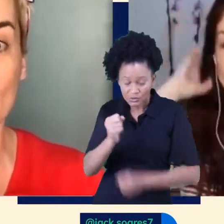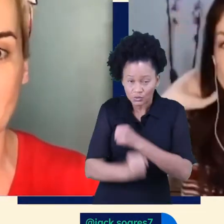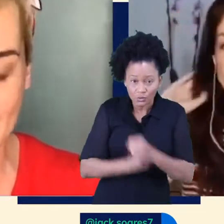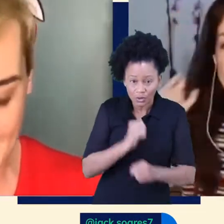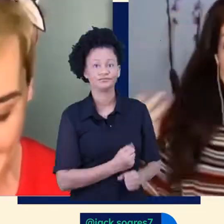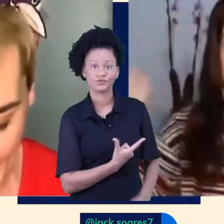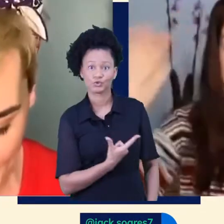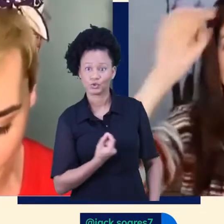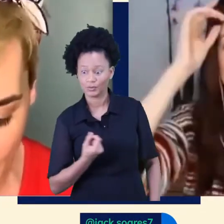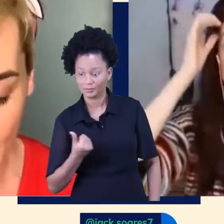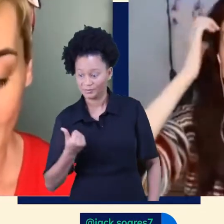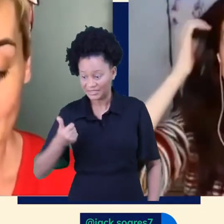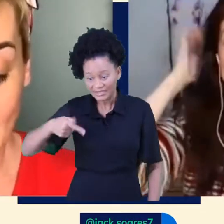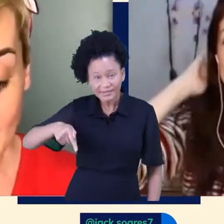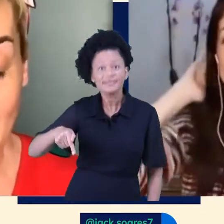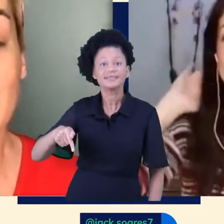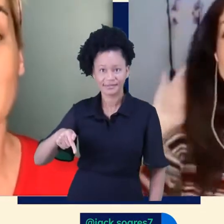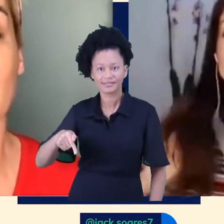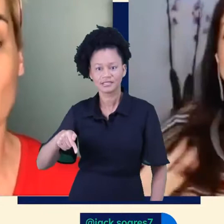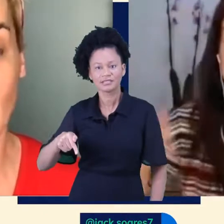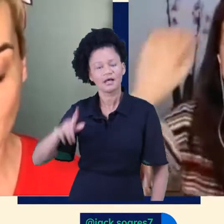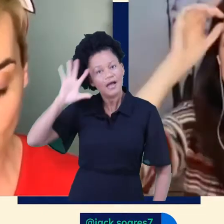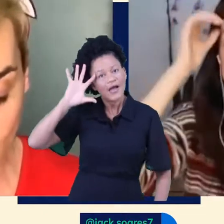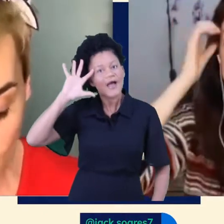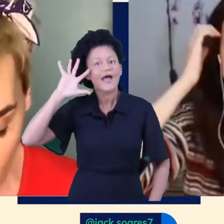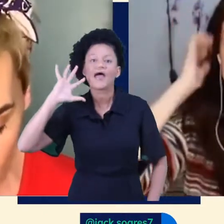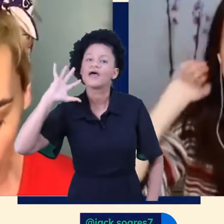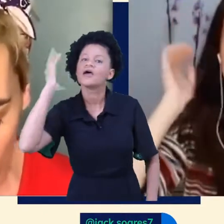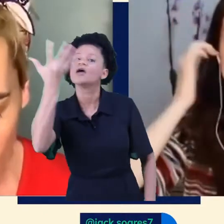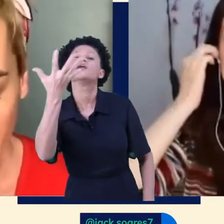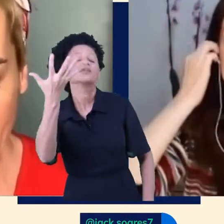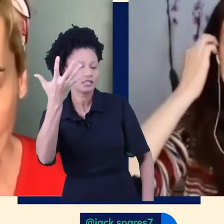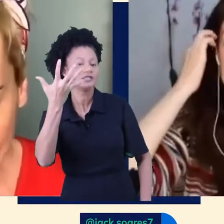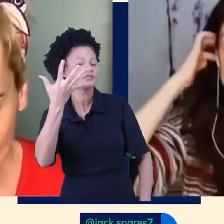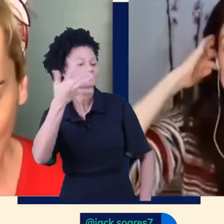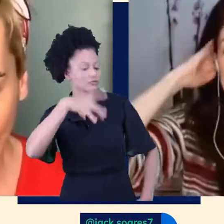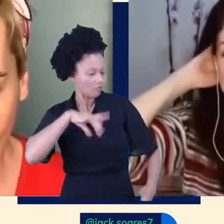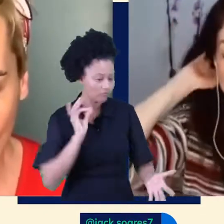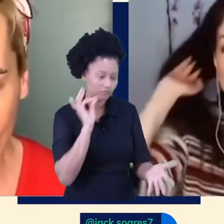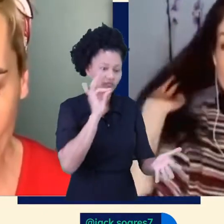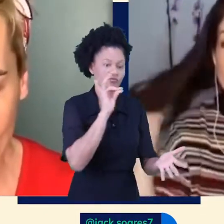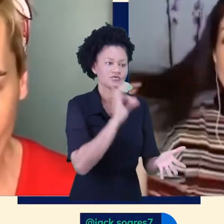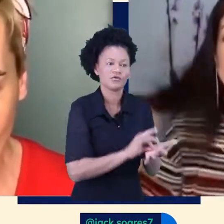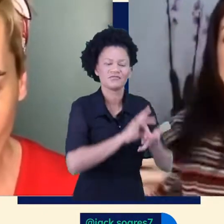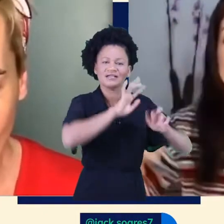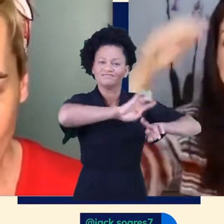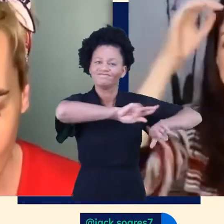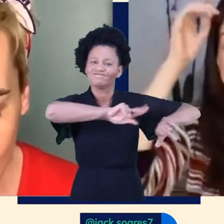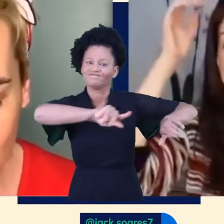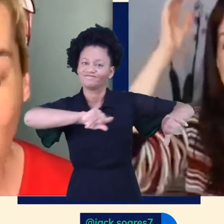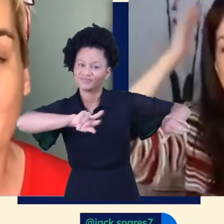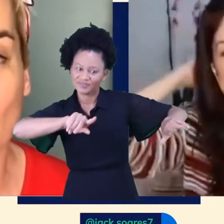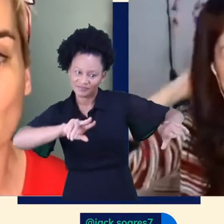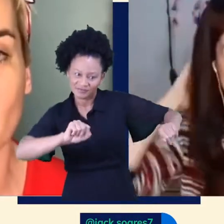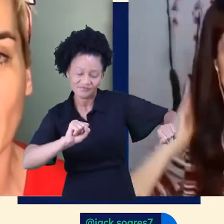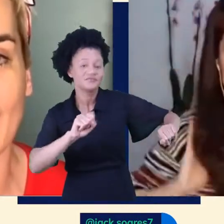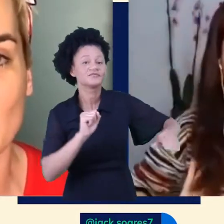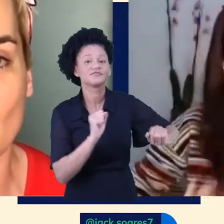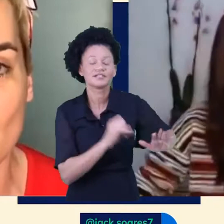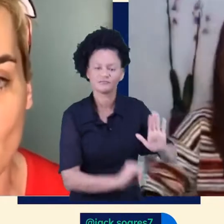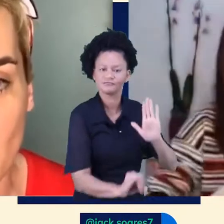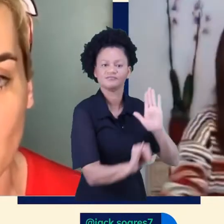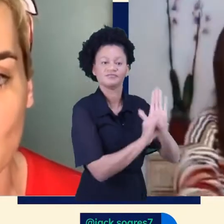oficializar a multiplicidade das identidades de gênero e passou a reconhecer